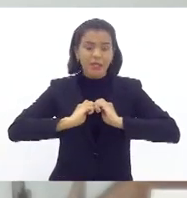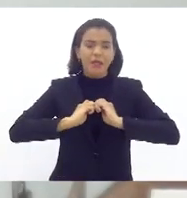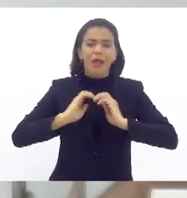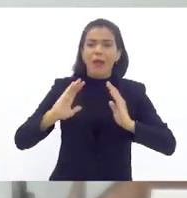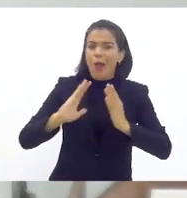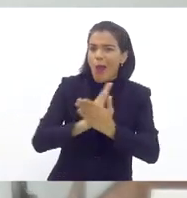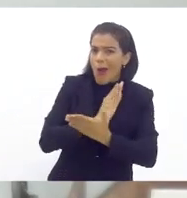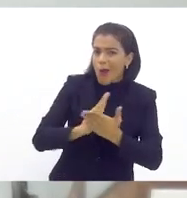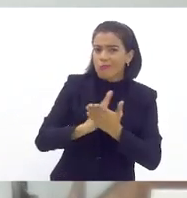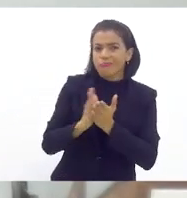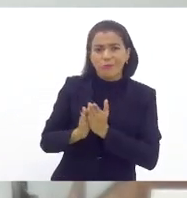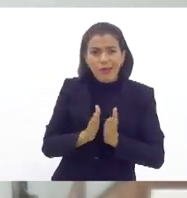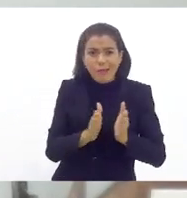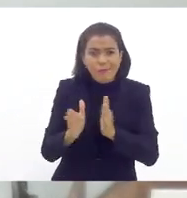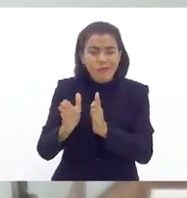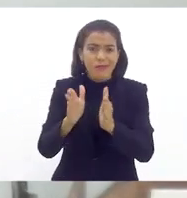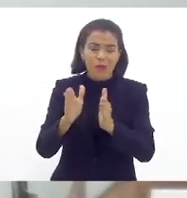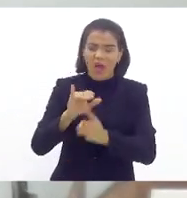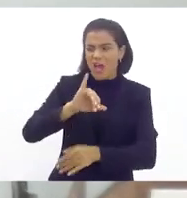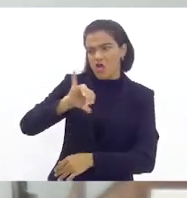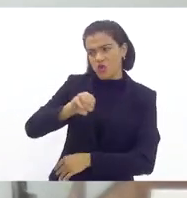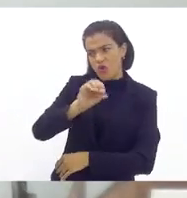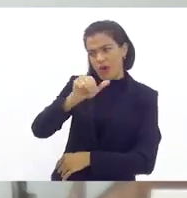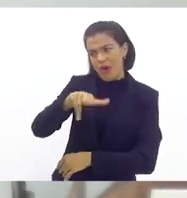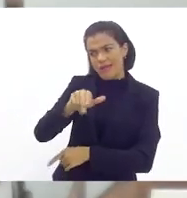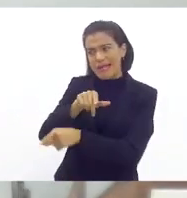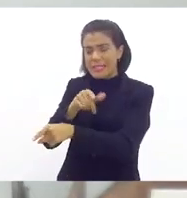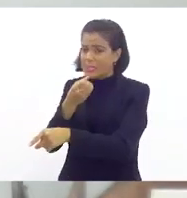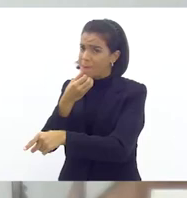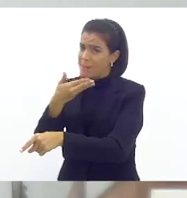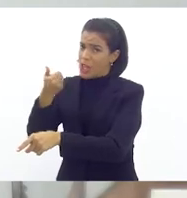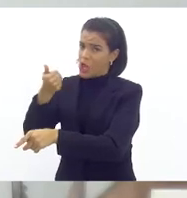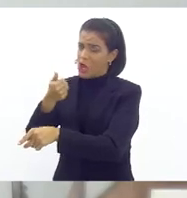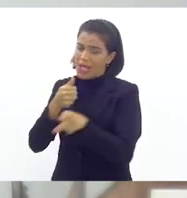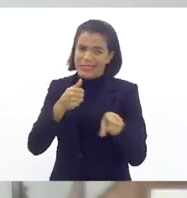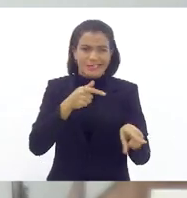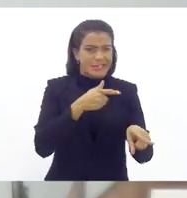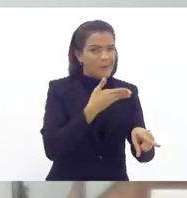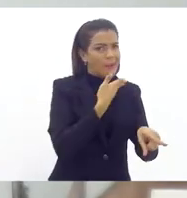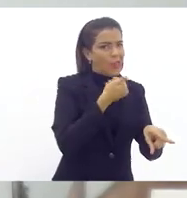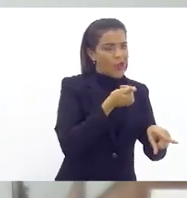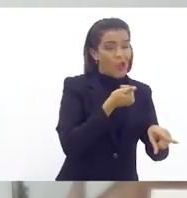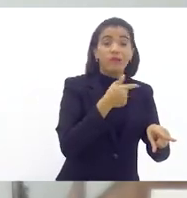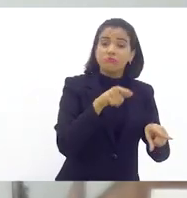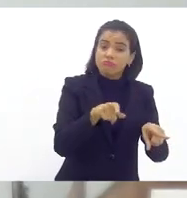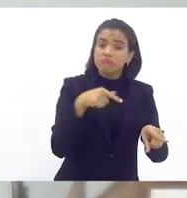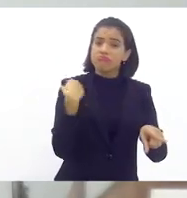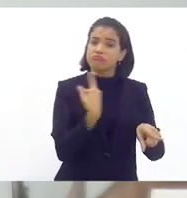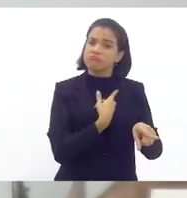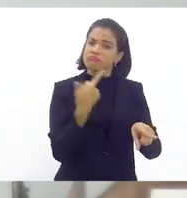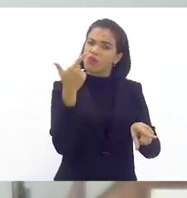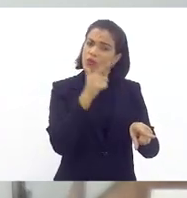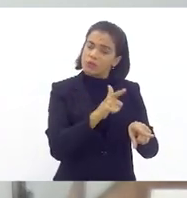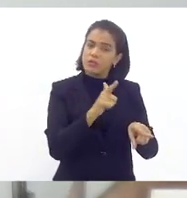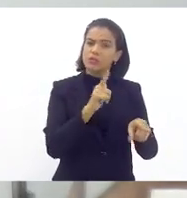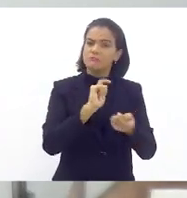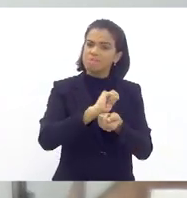alguns caminhos. Joana, isso aqui vai estar bom, Joana, isso aqui vai estar bom, para que a gente possa